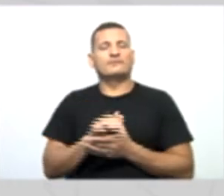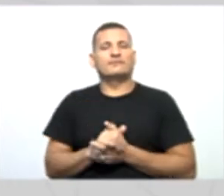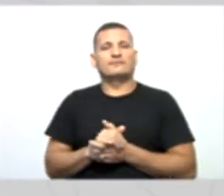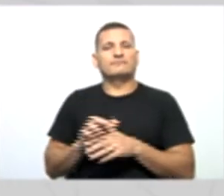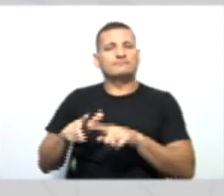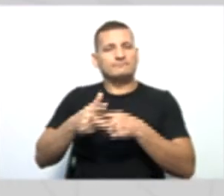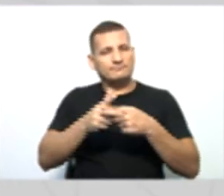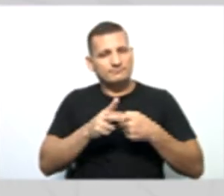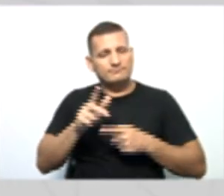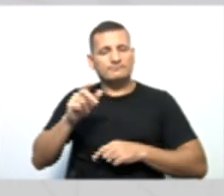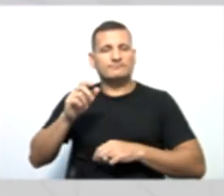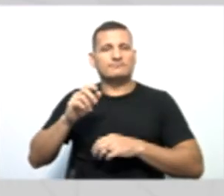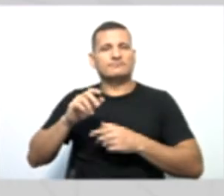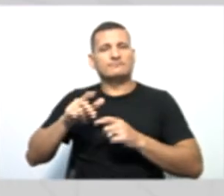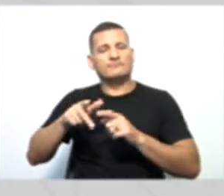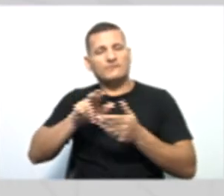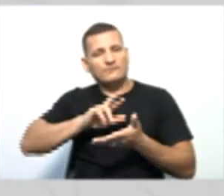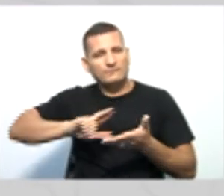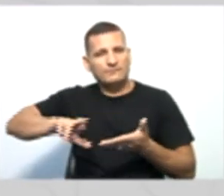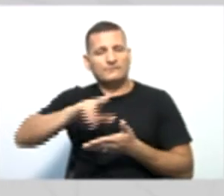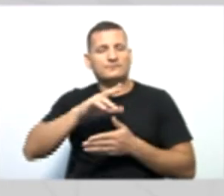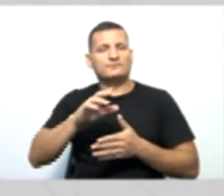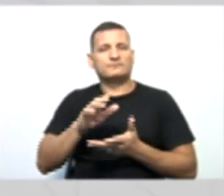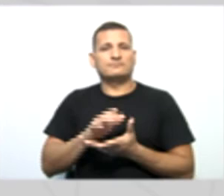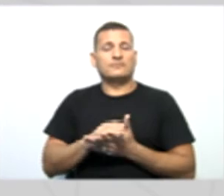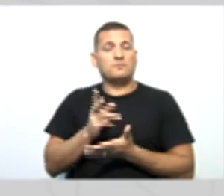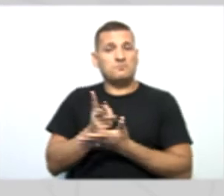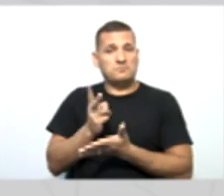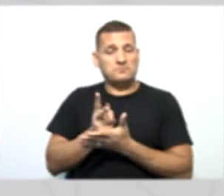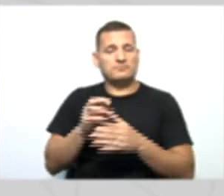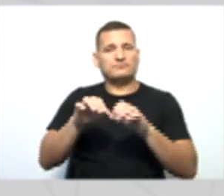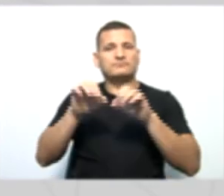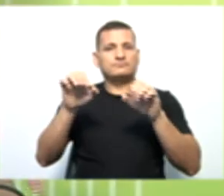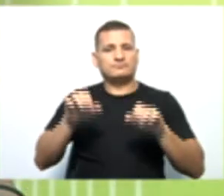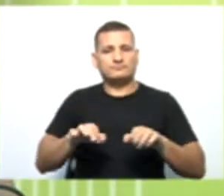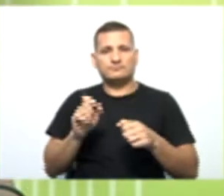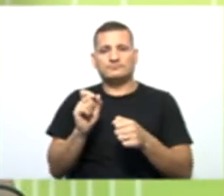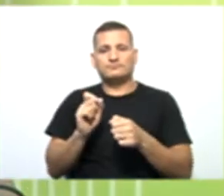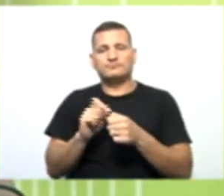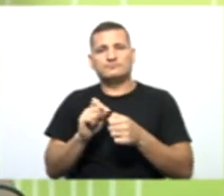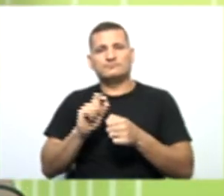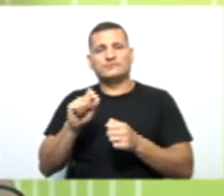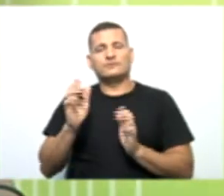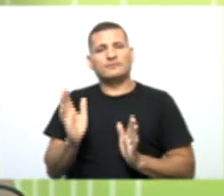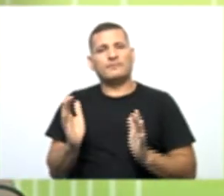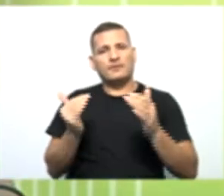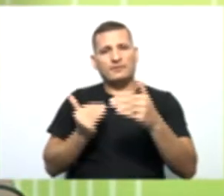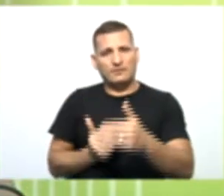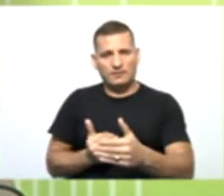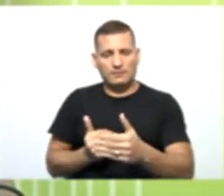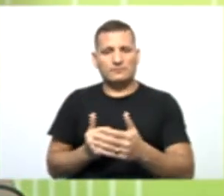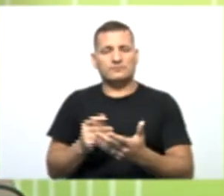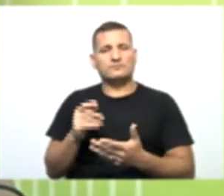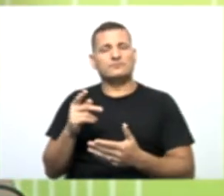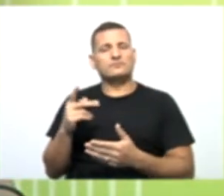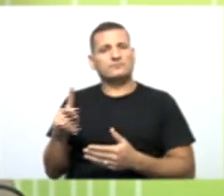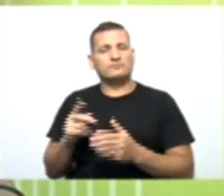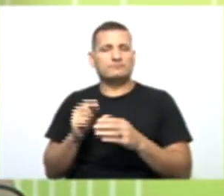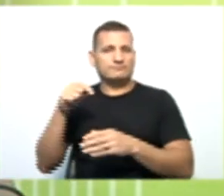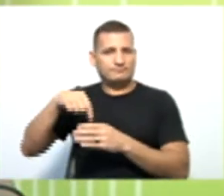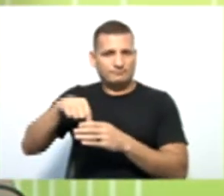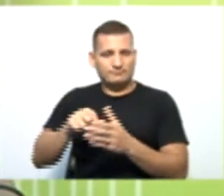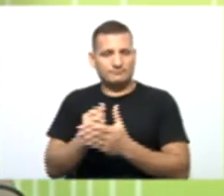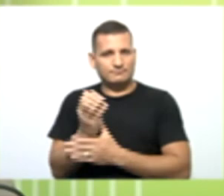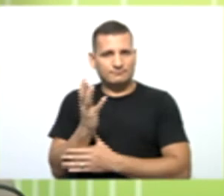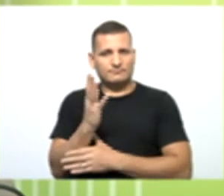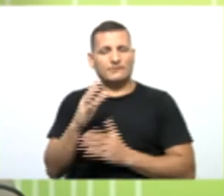Eles compartilham a mesma estrutura para fazer embalagem e produzir as suas hortaliças para